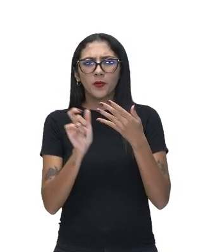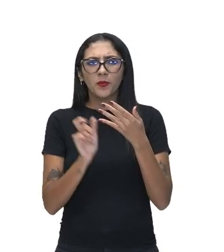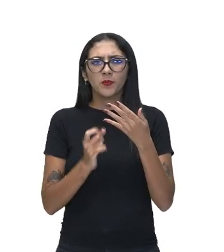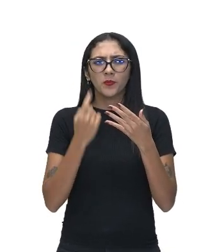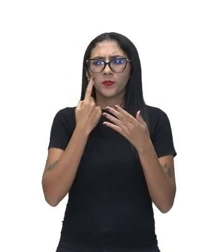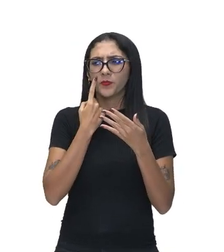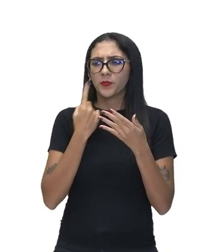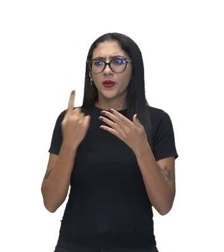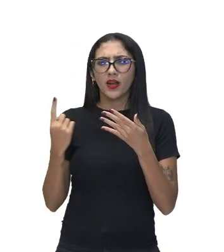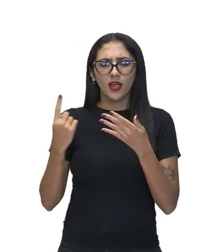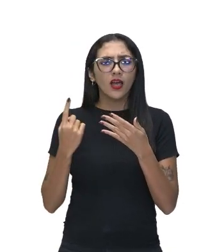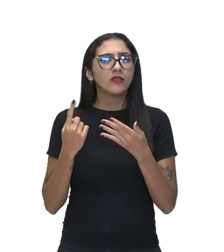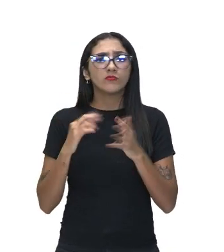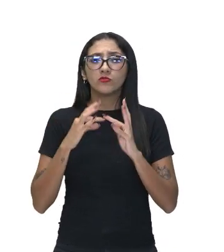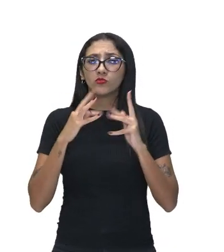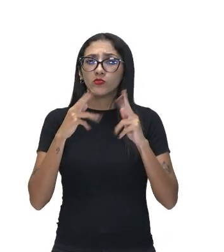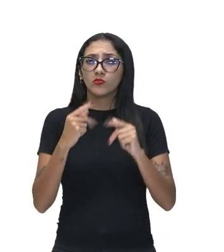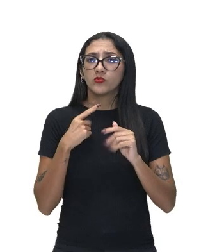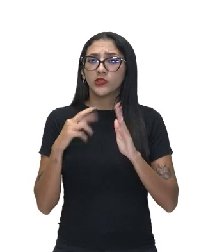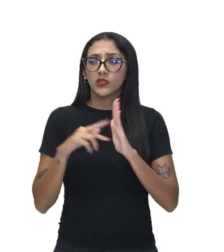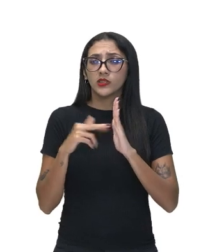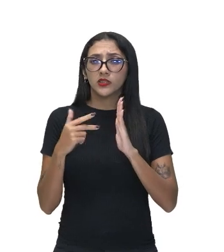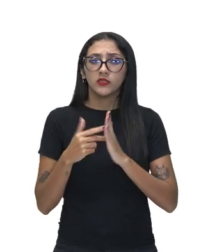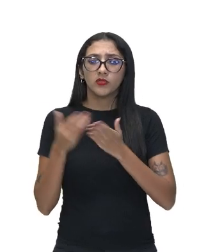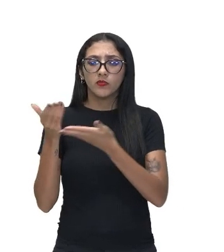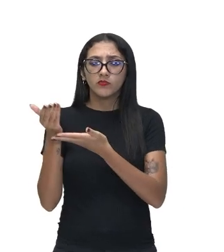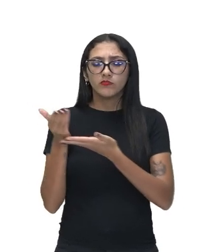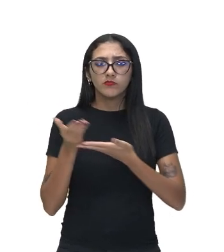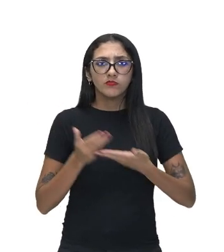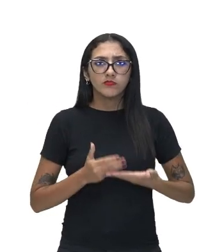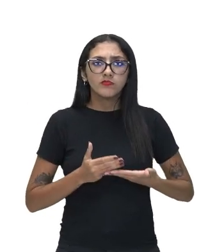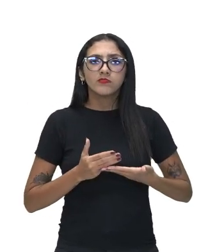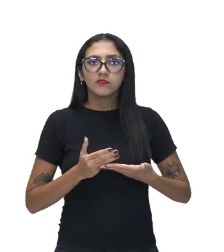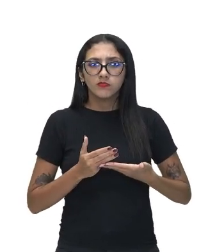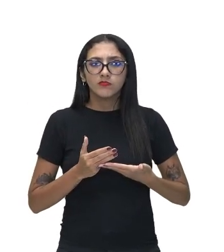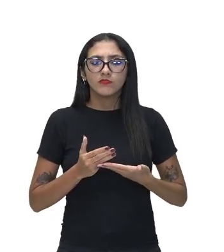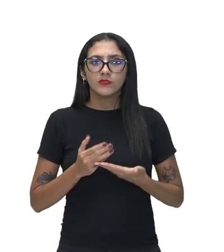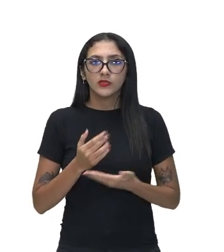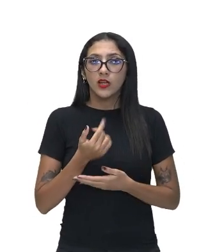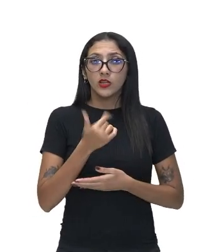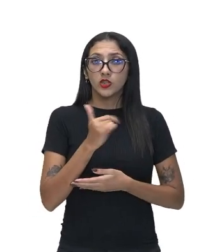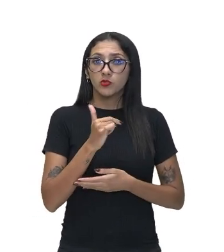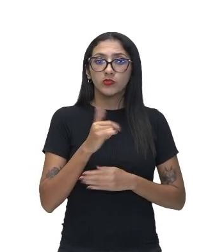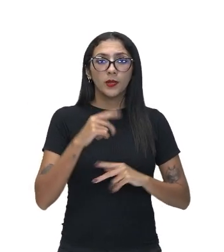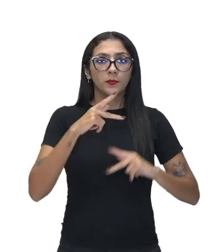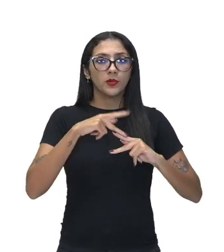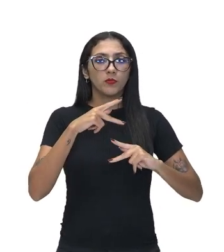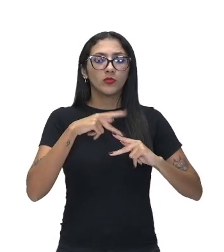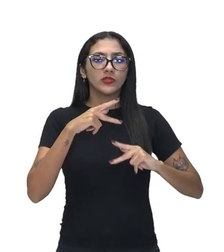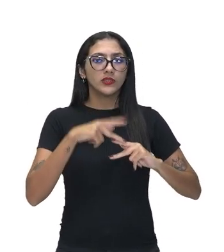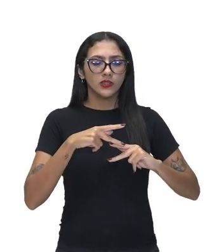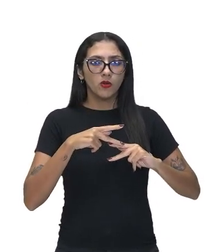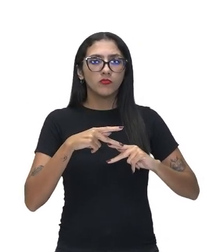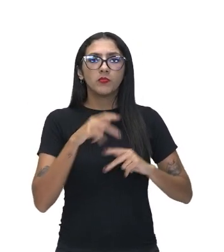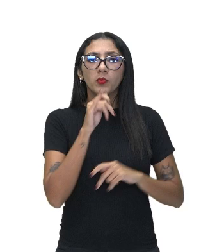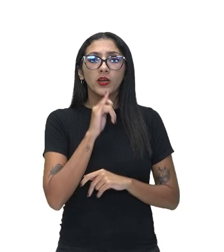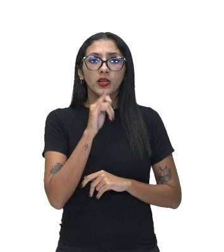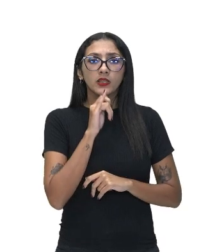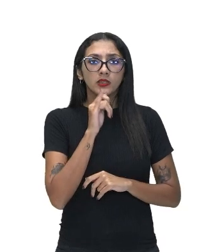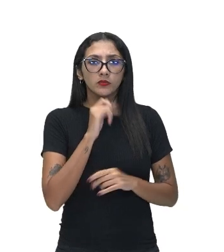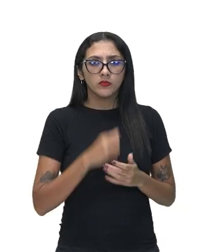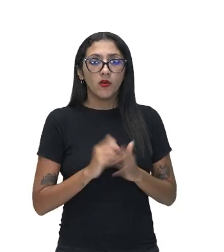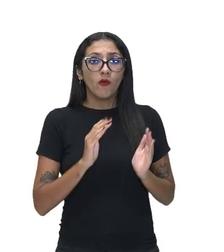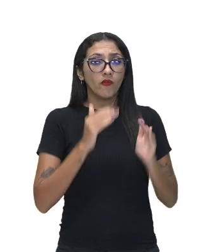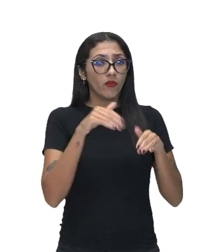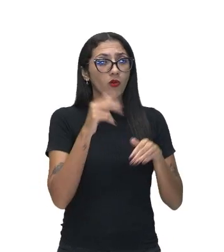ouvir com atenção, usa-se a construção sem preposição para, olha, pessoas e